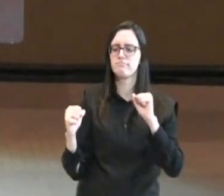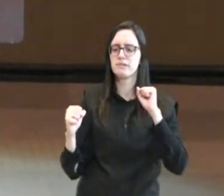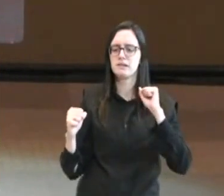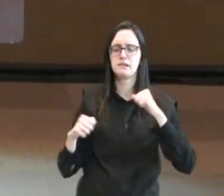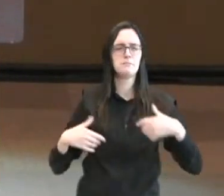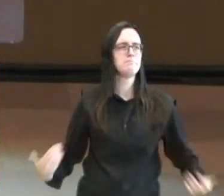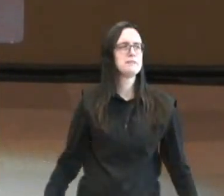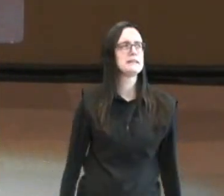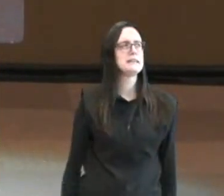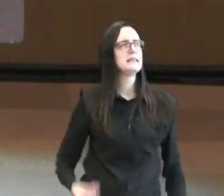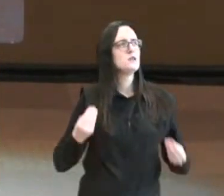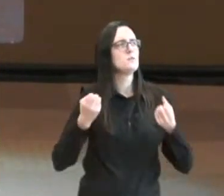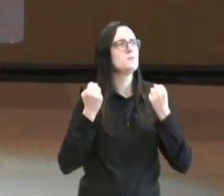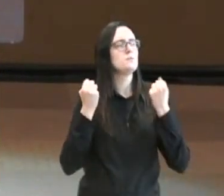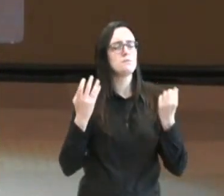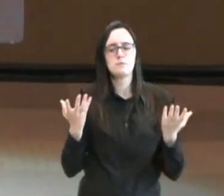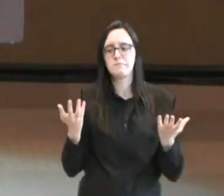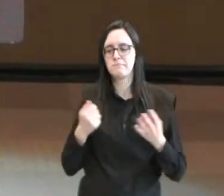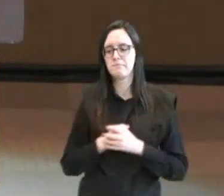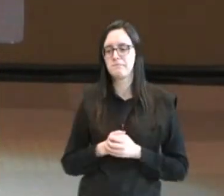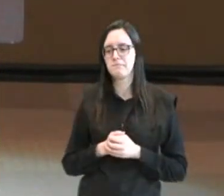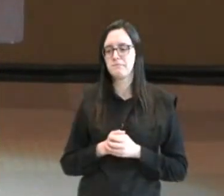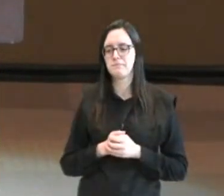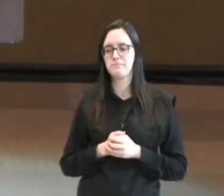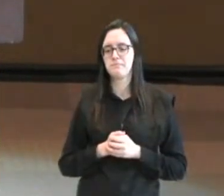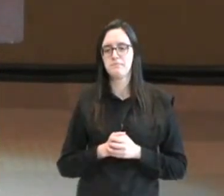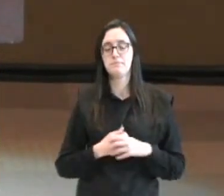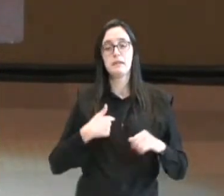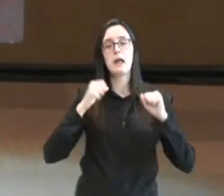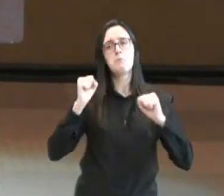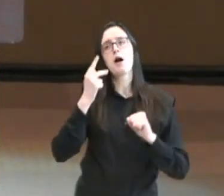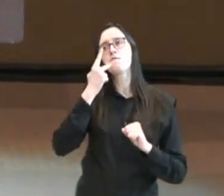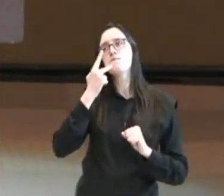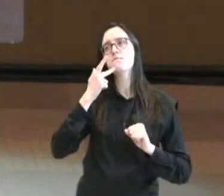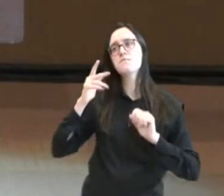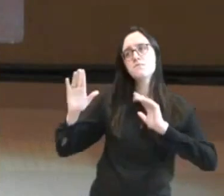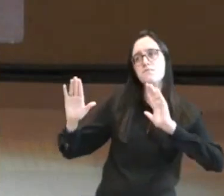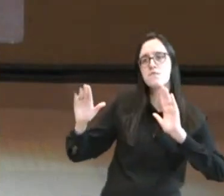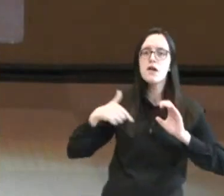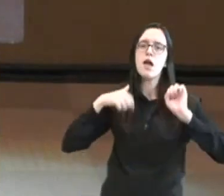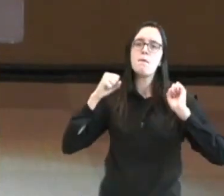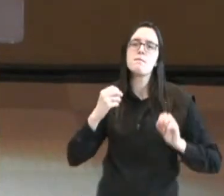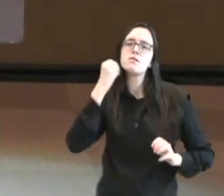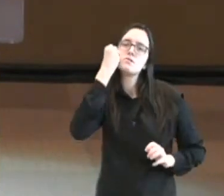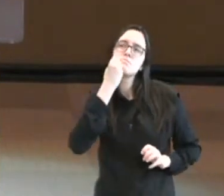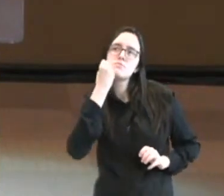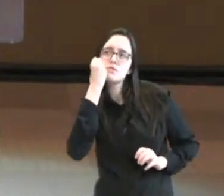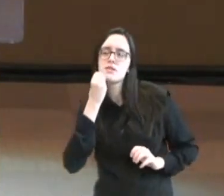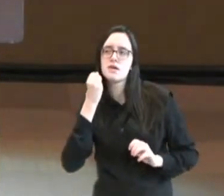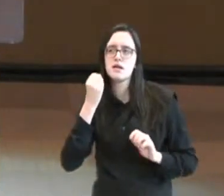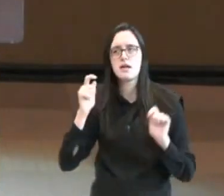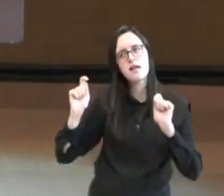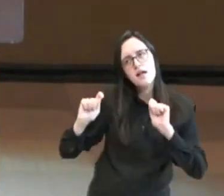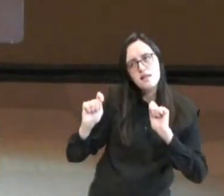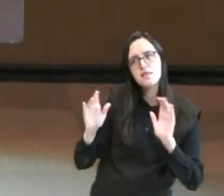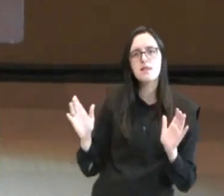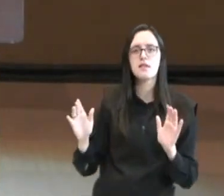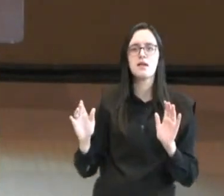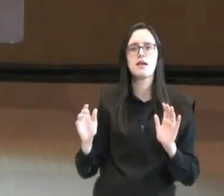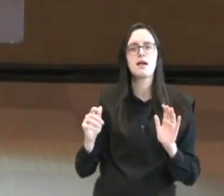como é que eu posso me expressar? De probabilidades que eu tenho de experimentar e desfrutar